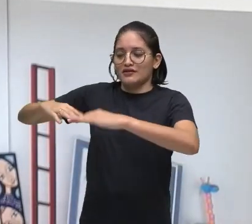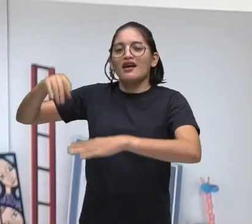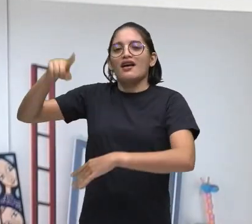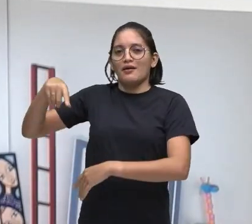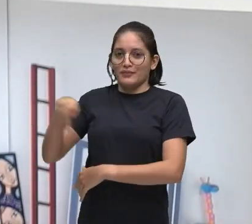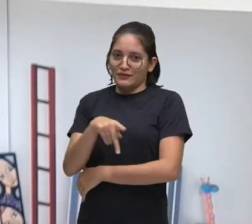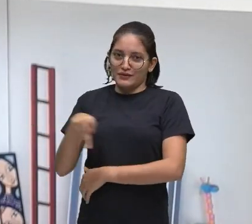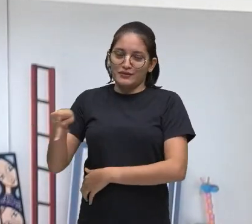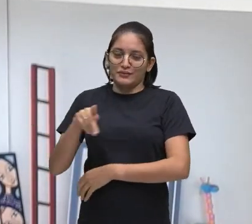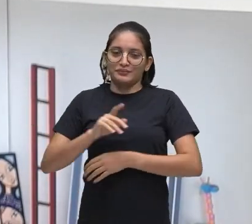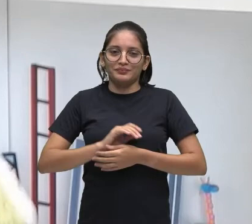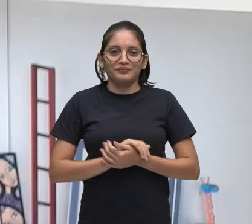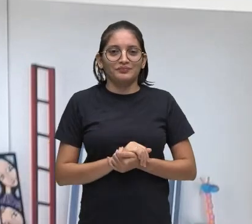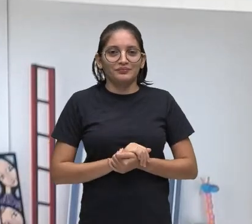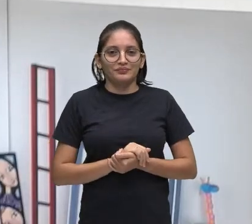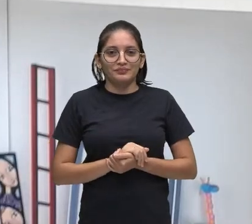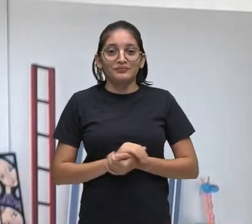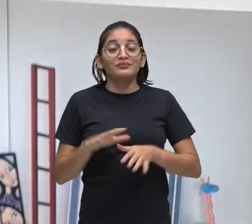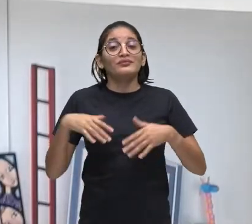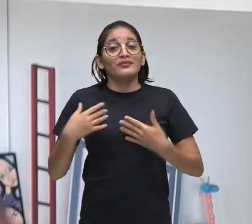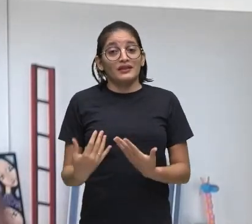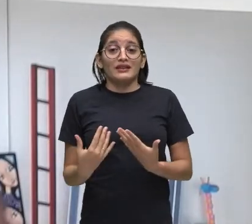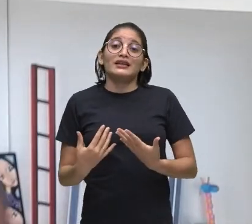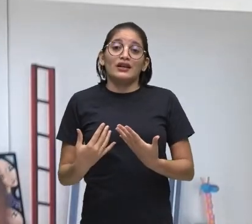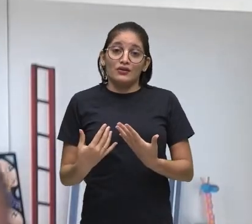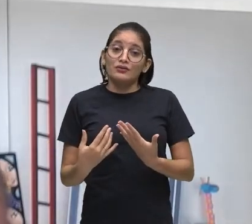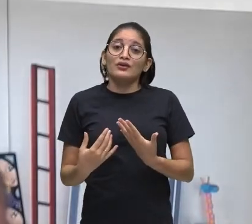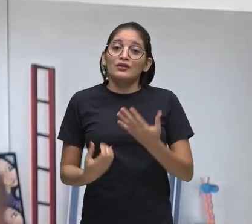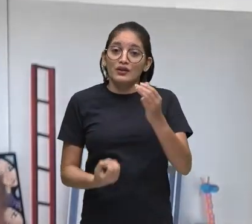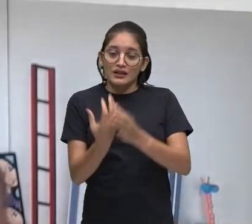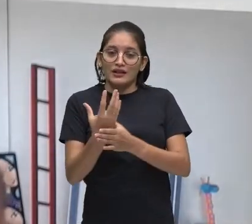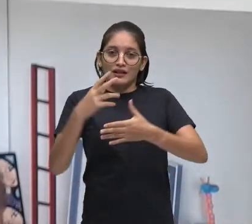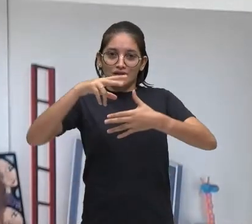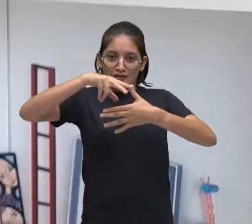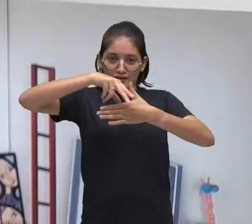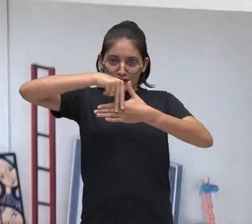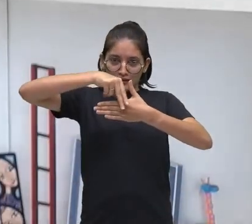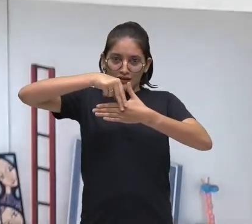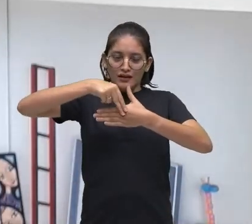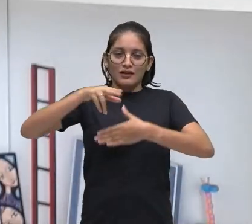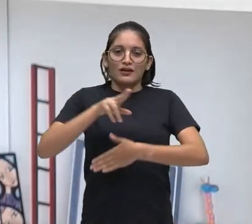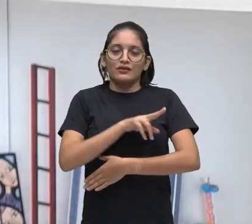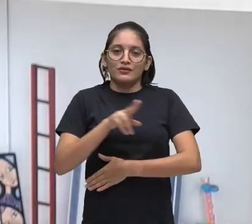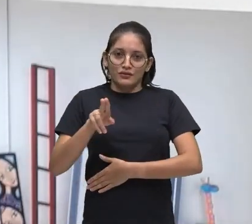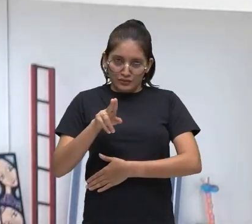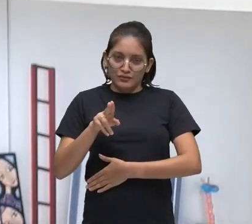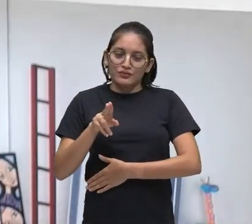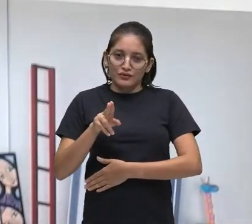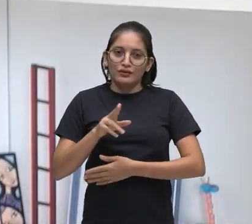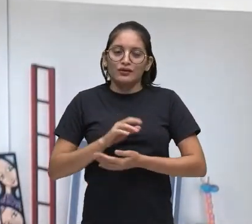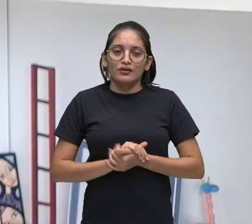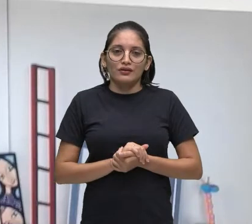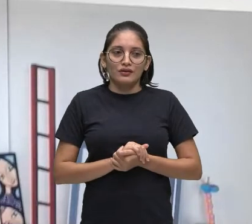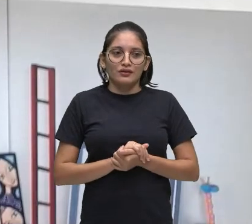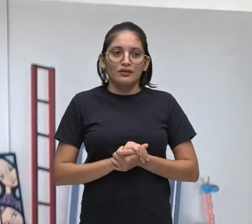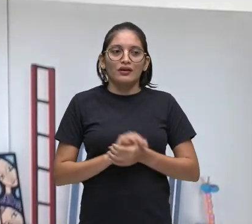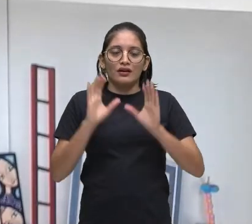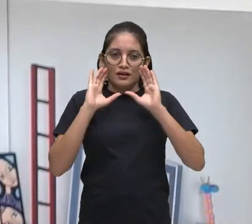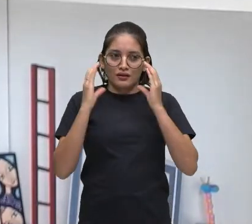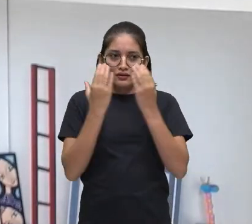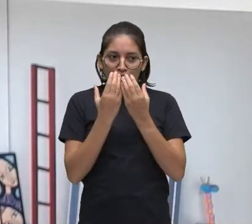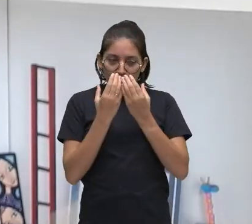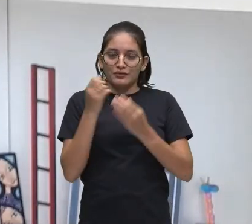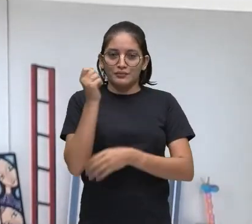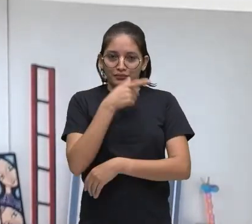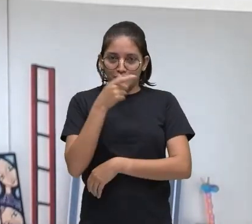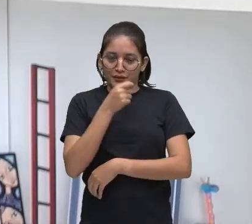professor. Então eu fiz esse cordel, né, chamado Um Barbudo Arretado, sobre um dos professores